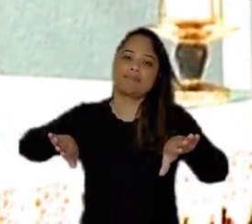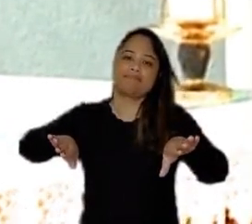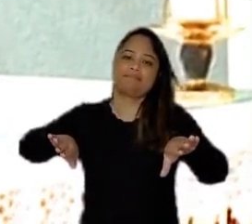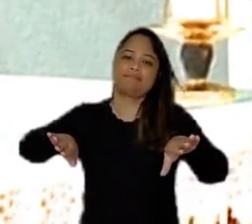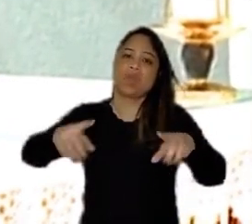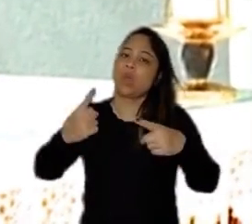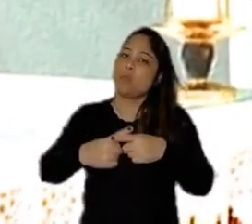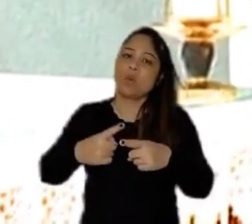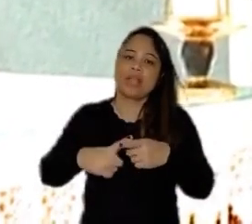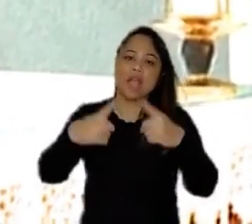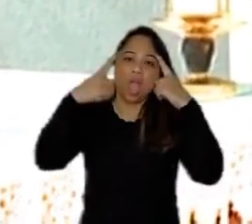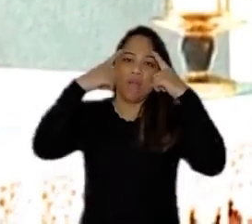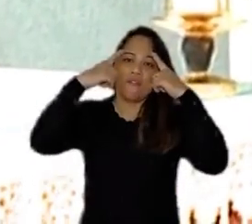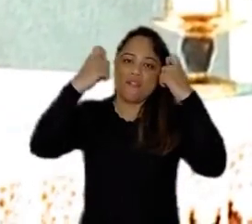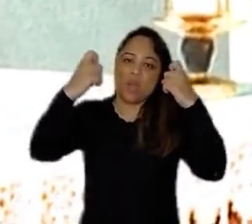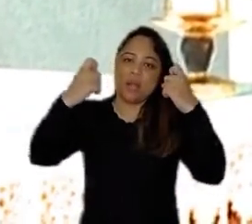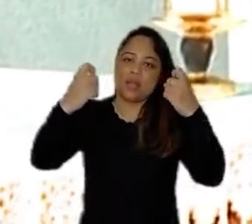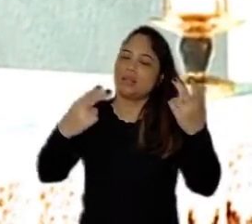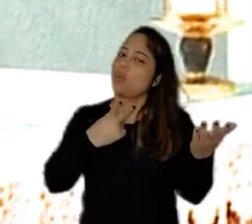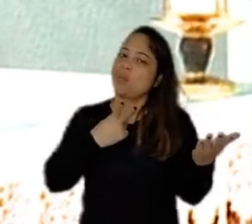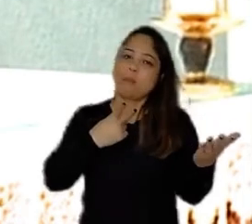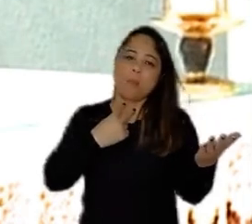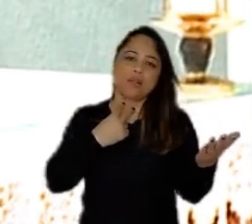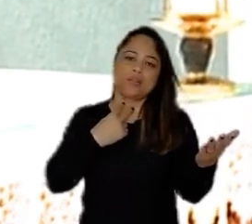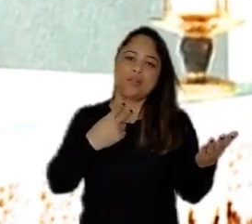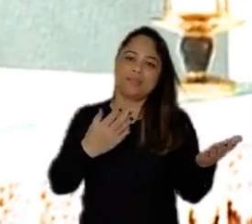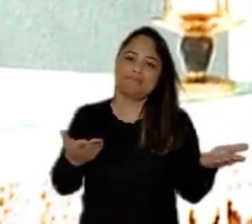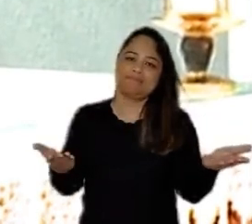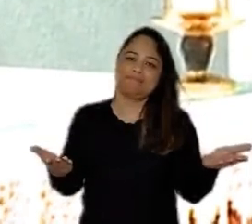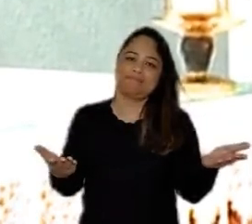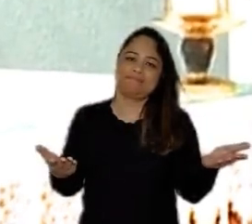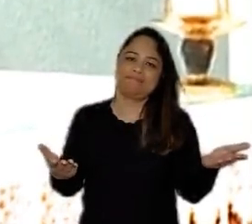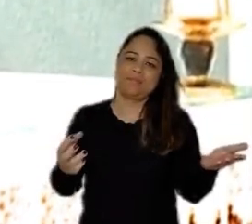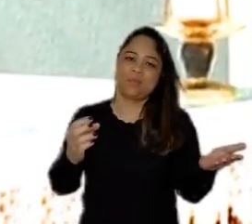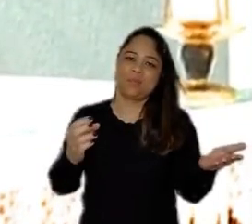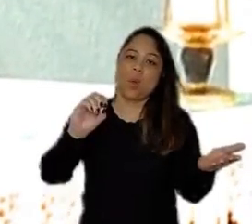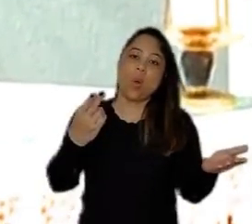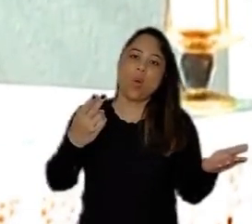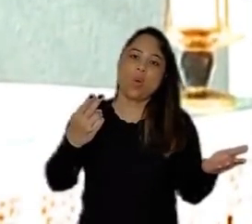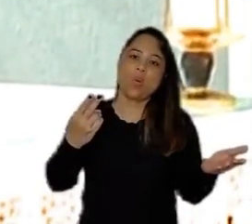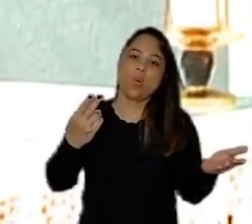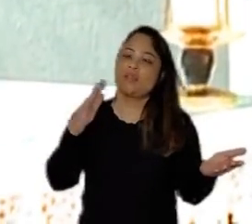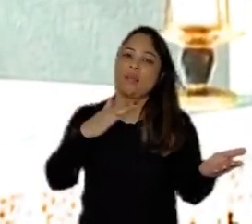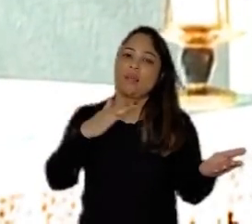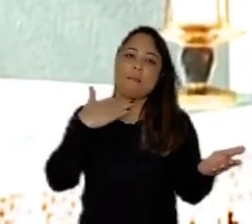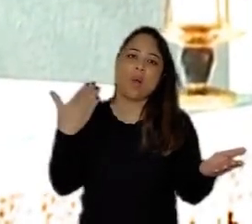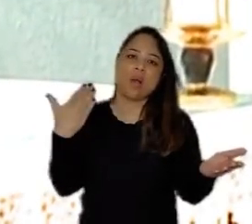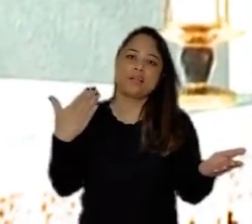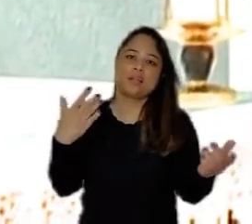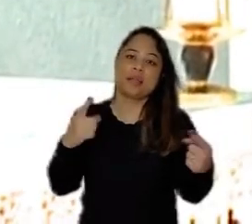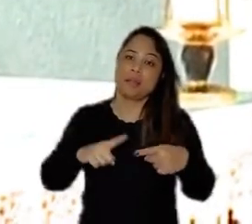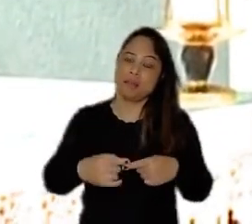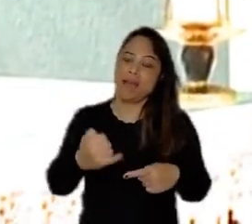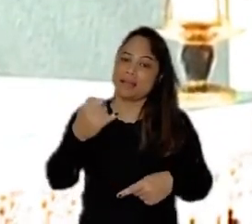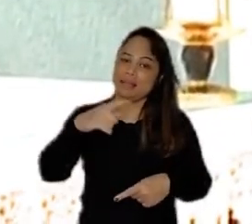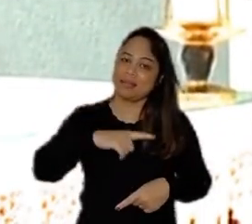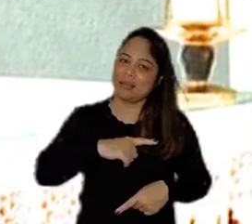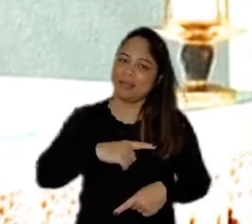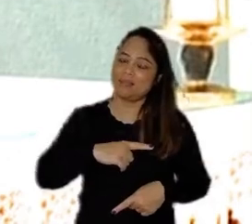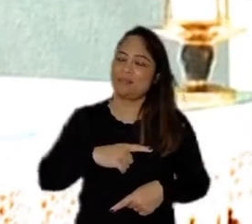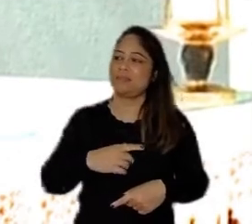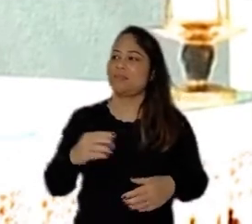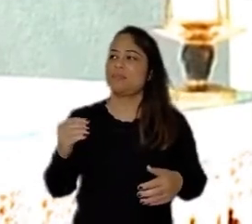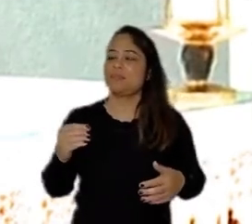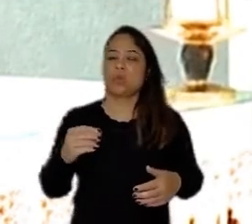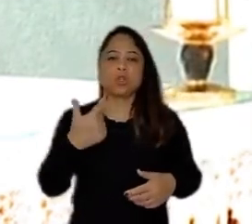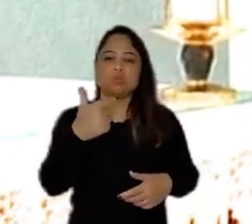lá antes que morra alguém. Mas se não tiver danos, se não tiver assédio